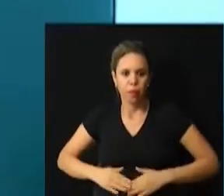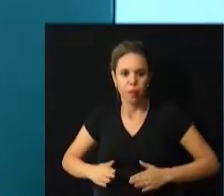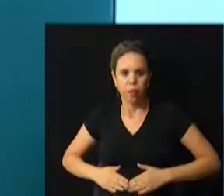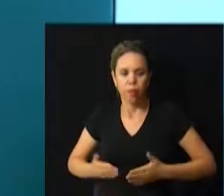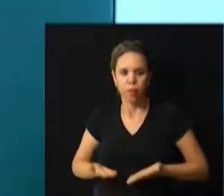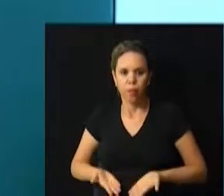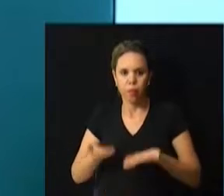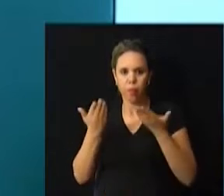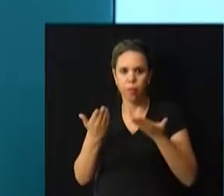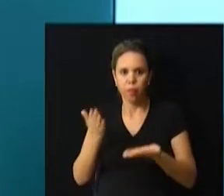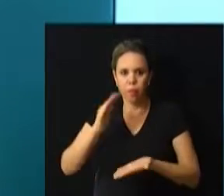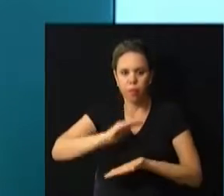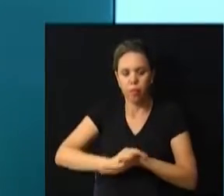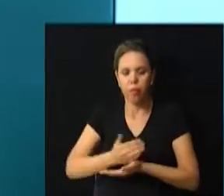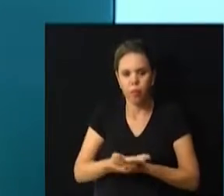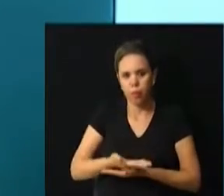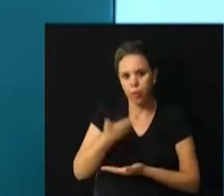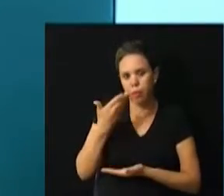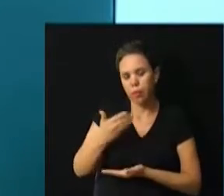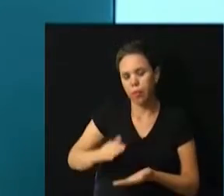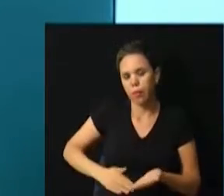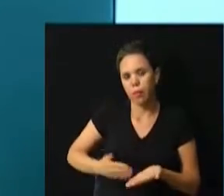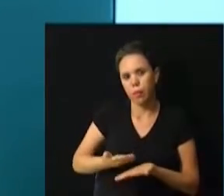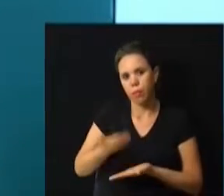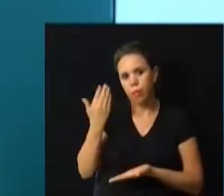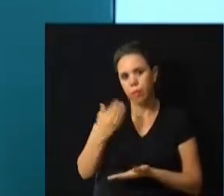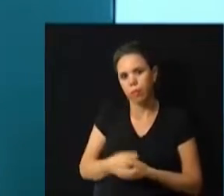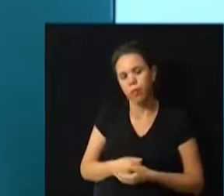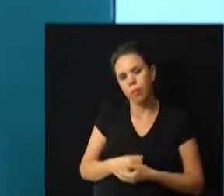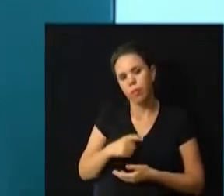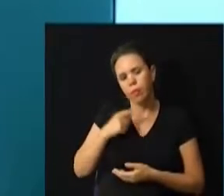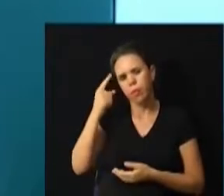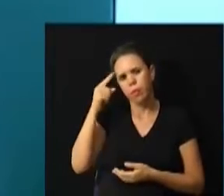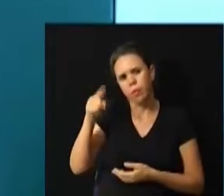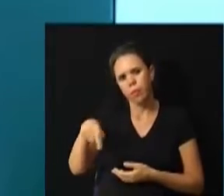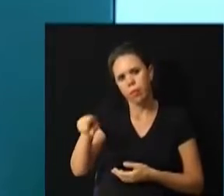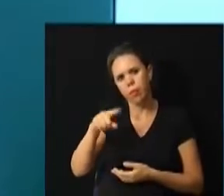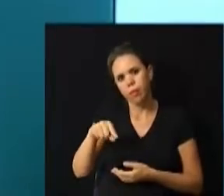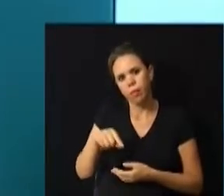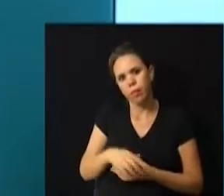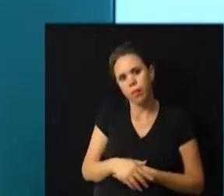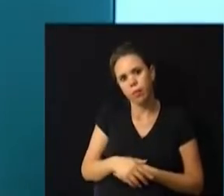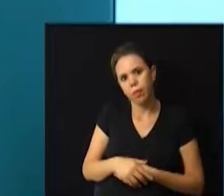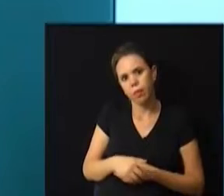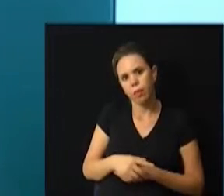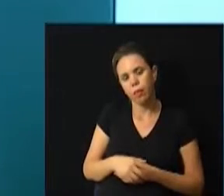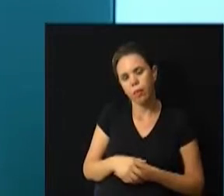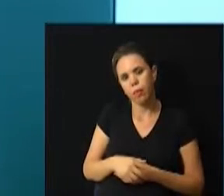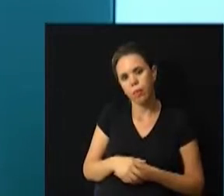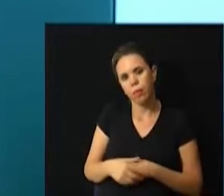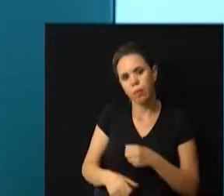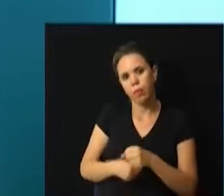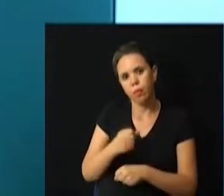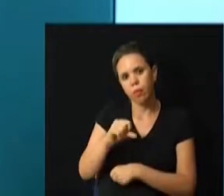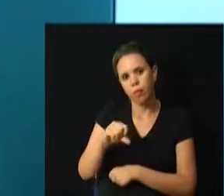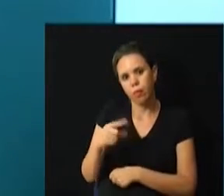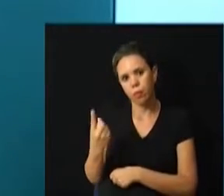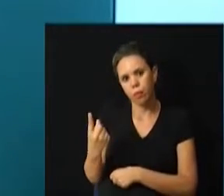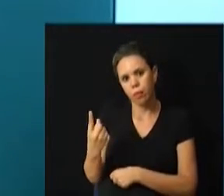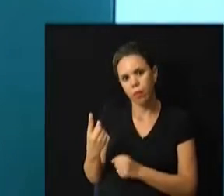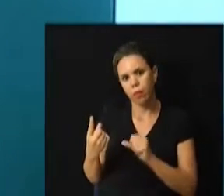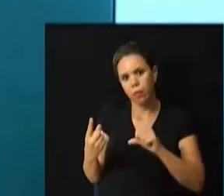para cima. Chama sleep back, né? Pra você ter uma ideia, em um ano, de